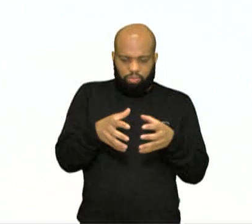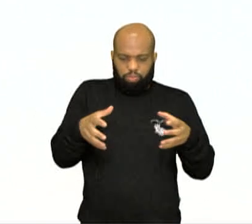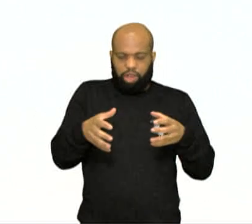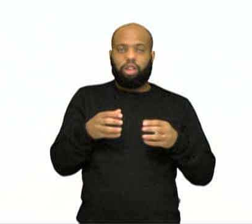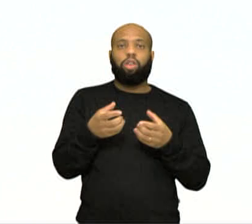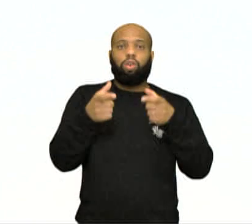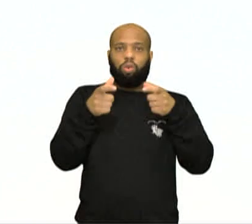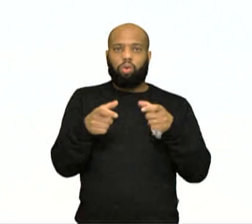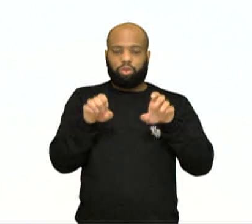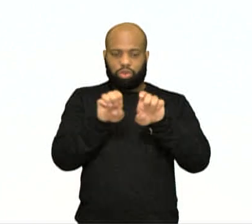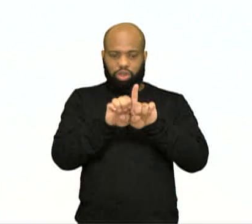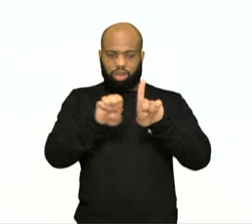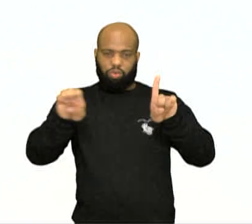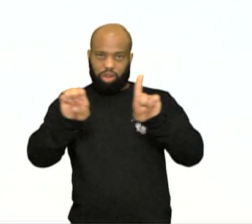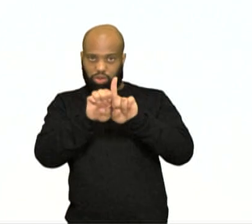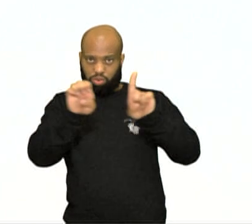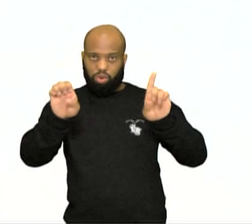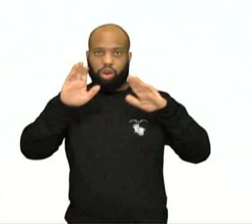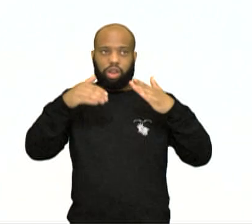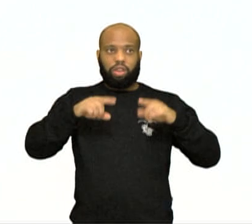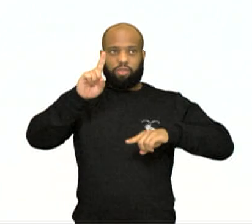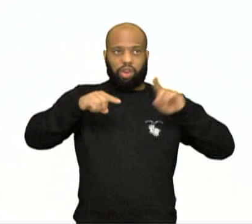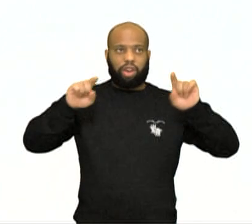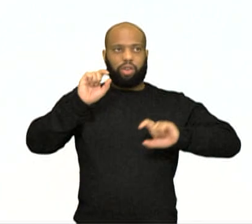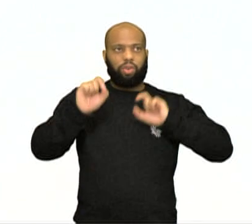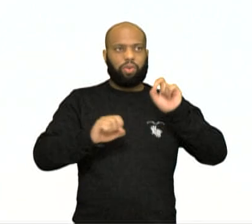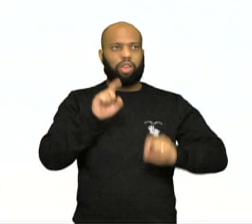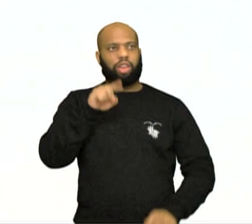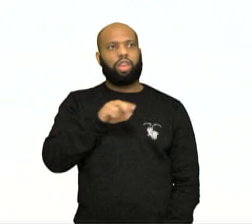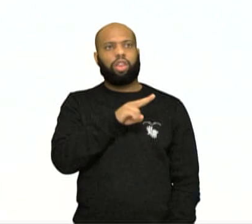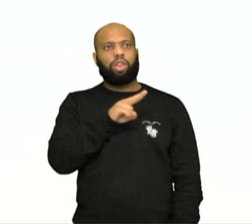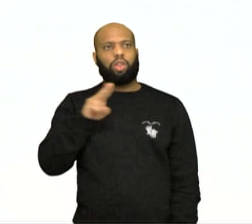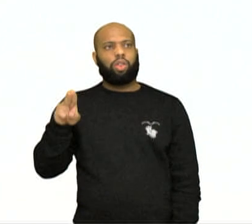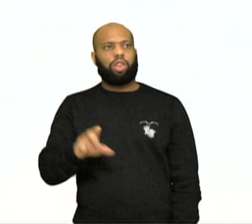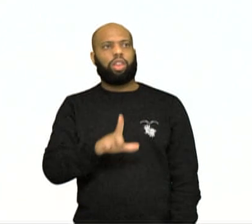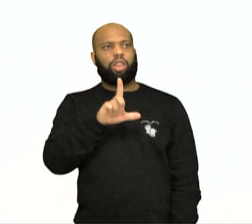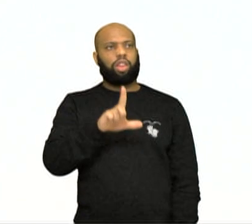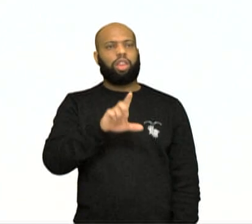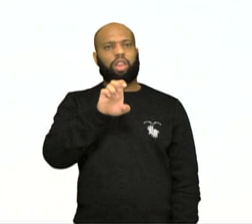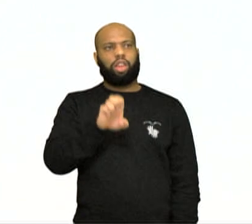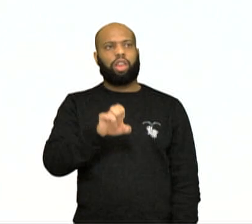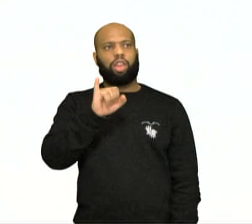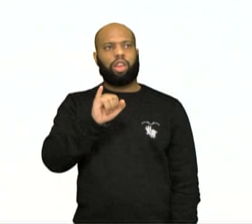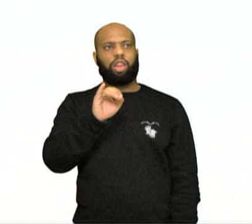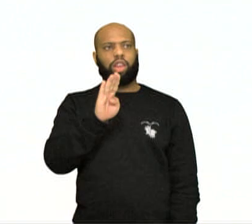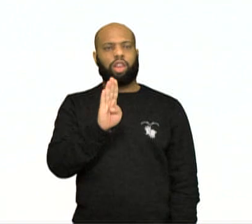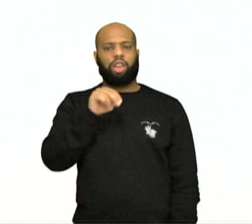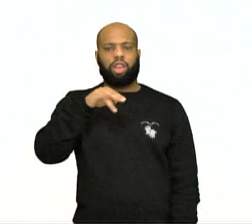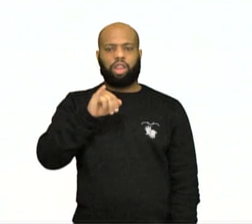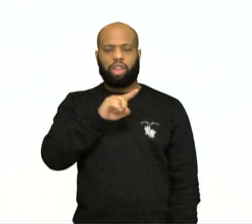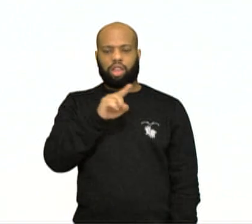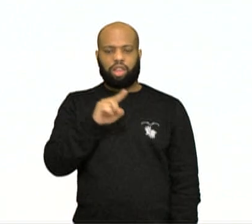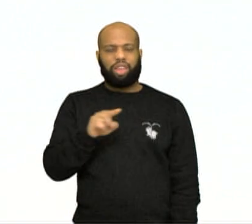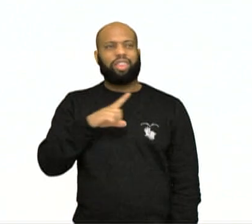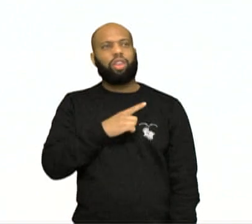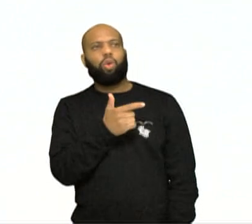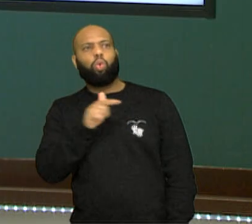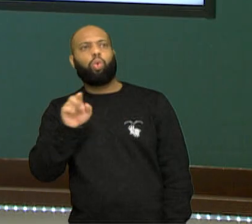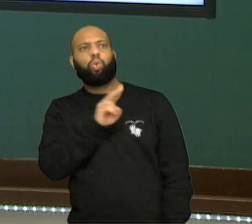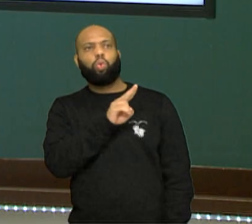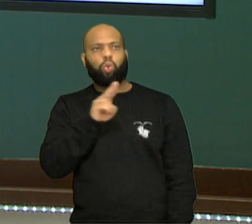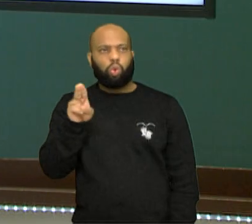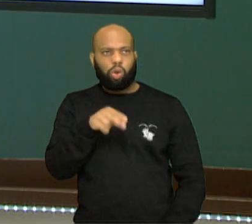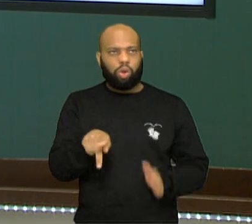equador, ou seja, os raios vão variar, é chamado por Leibniz de geoide, que é uma outra